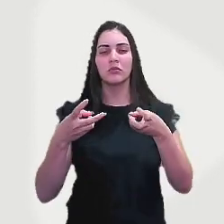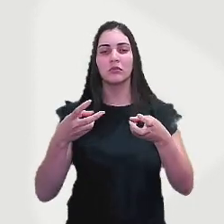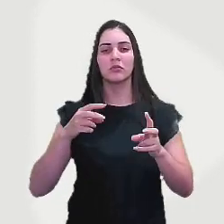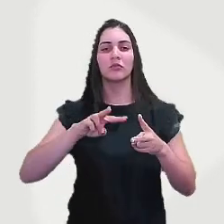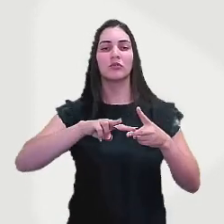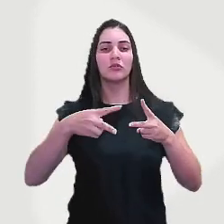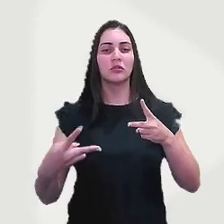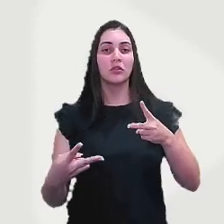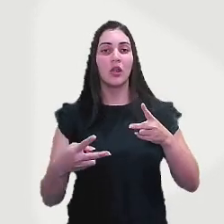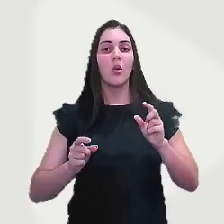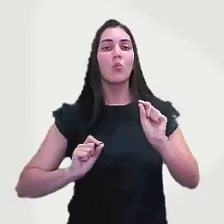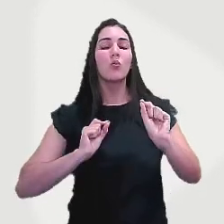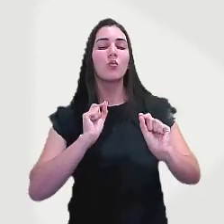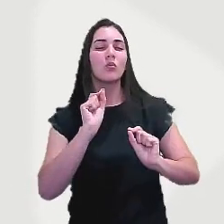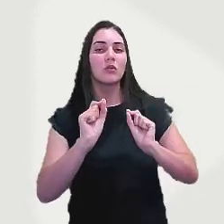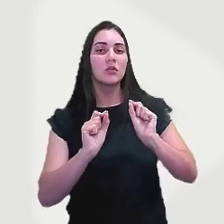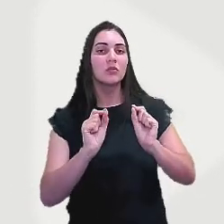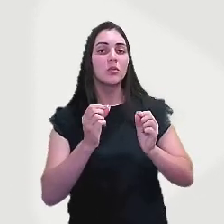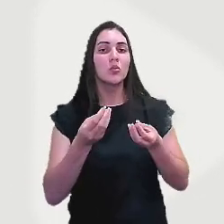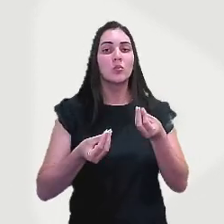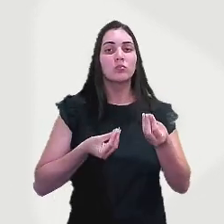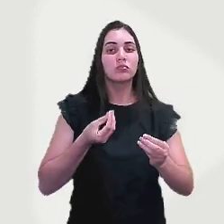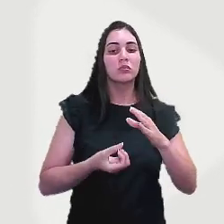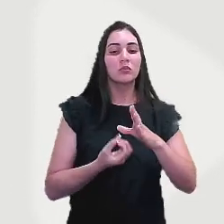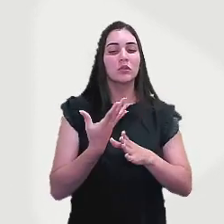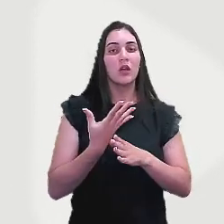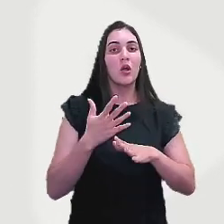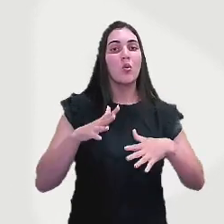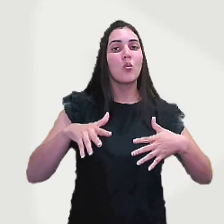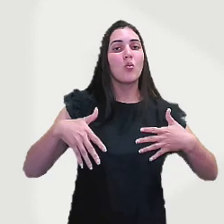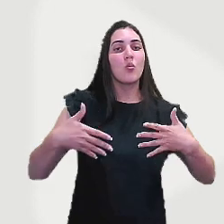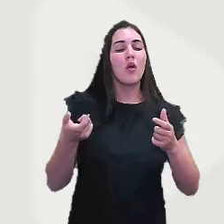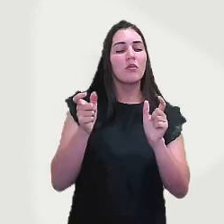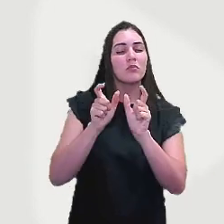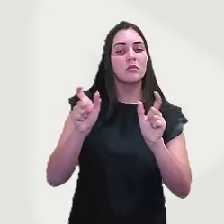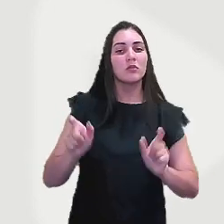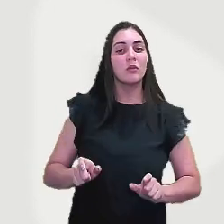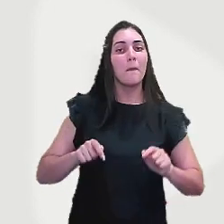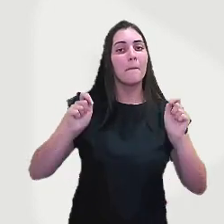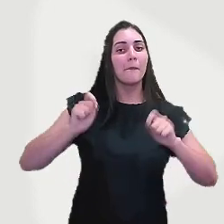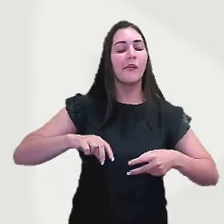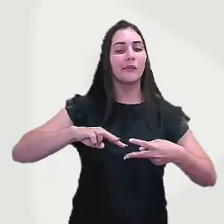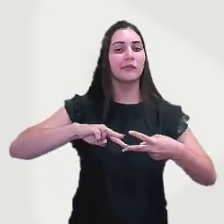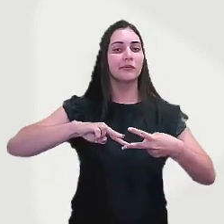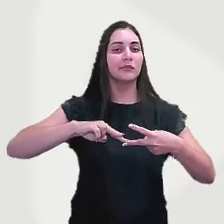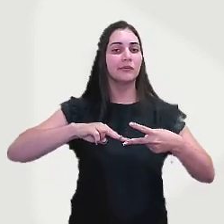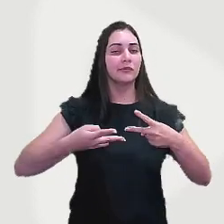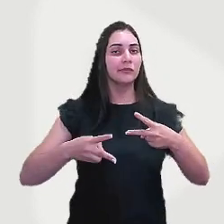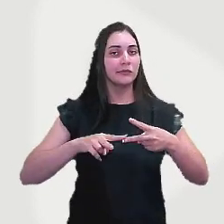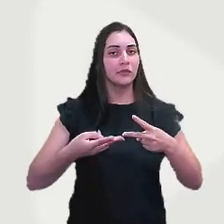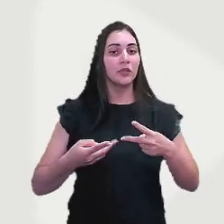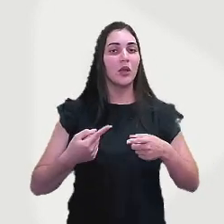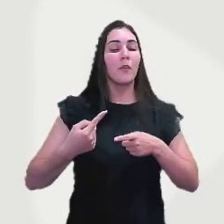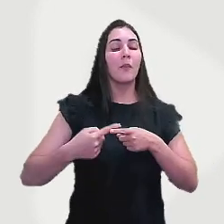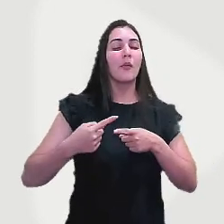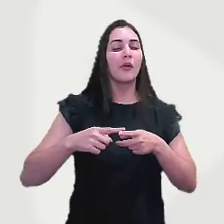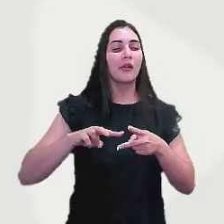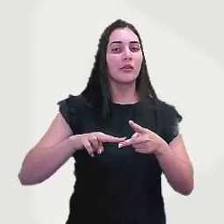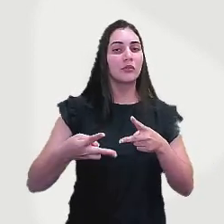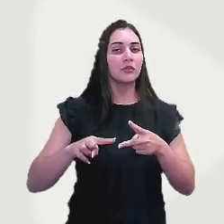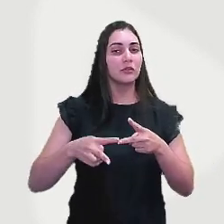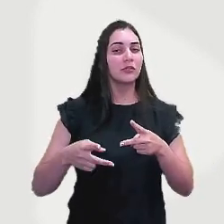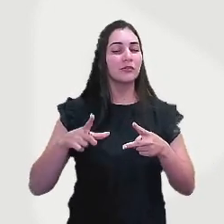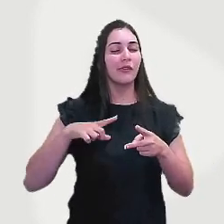são? Como são produzidos? Quais organismos podem ser transgênicos? Porque os transgênicos